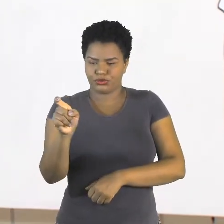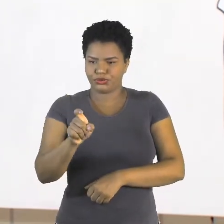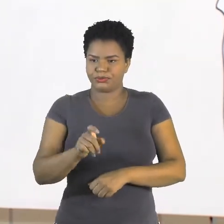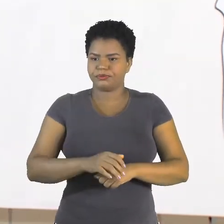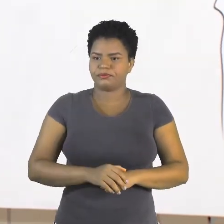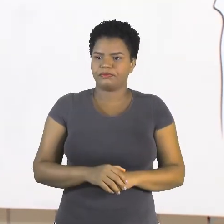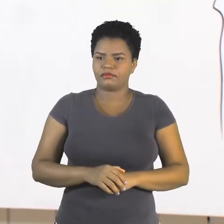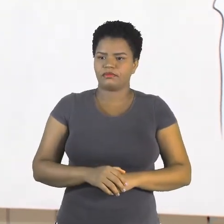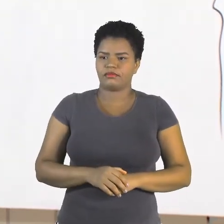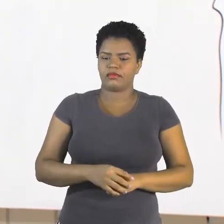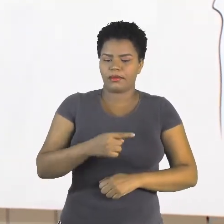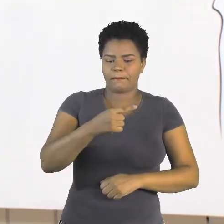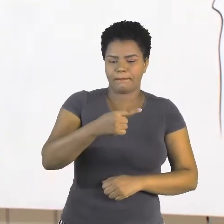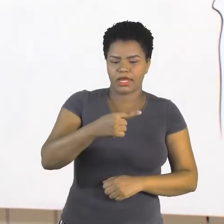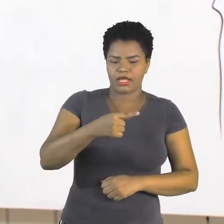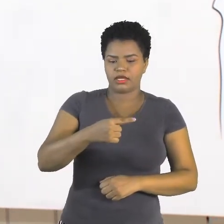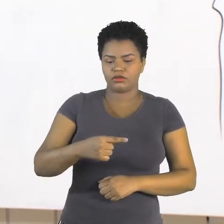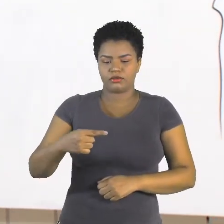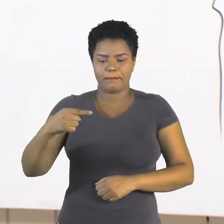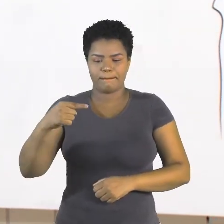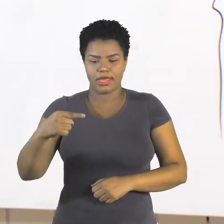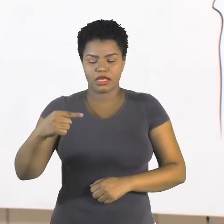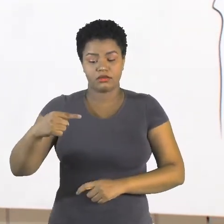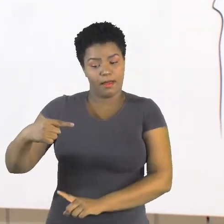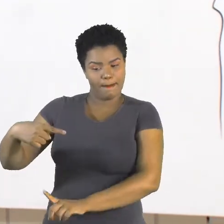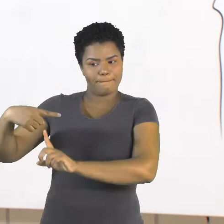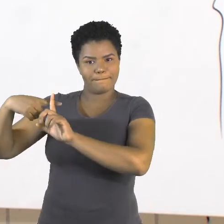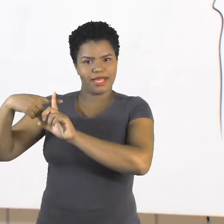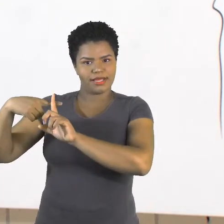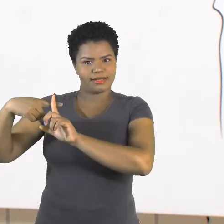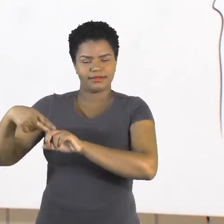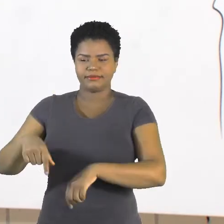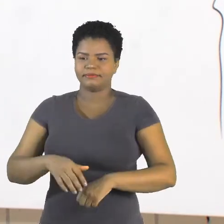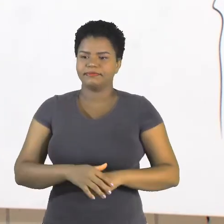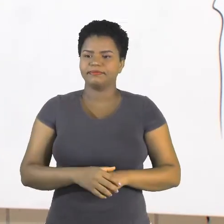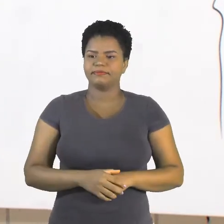Menos vezes menos, eu tenho mais